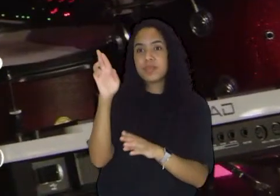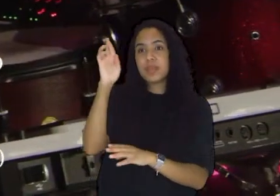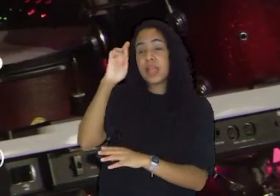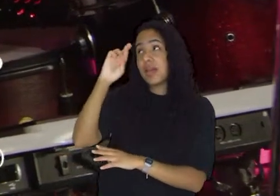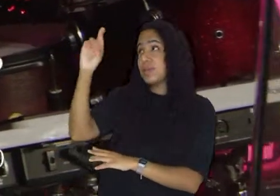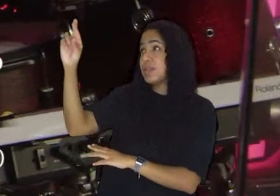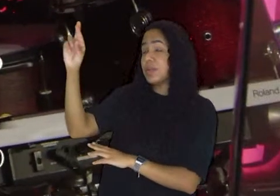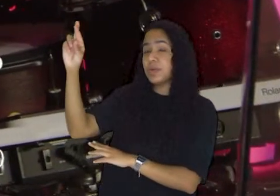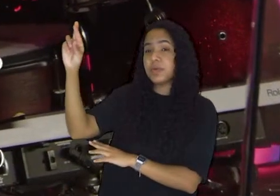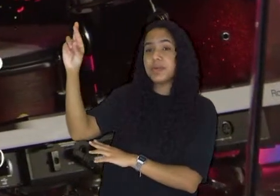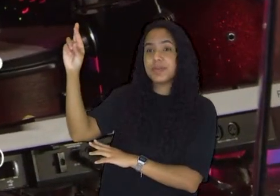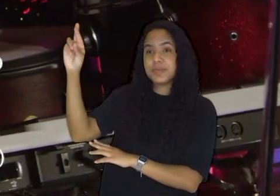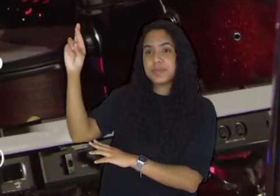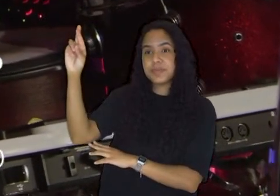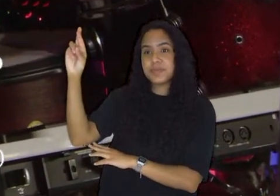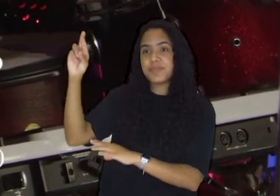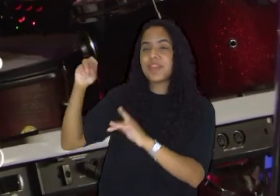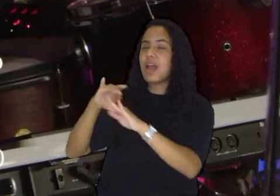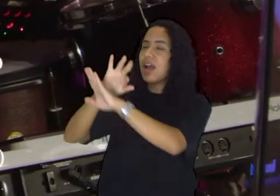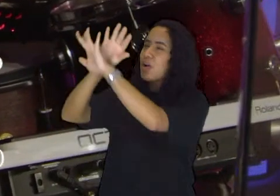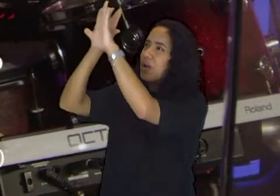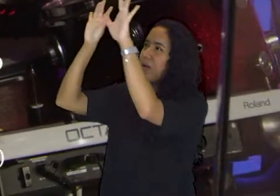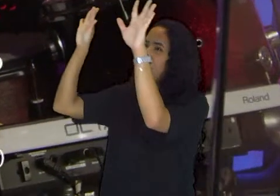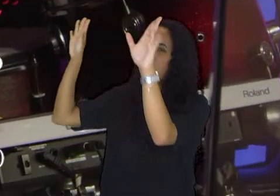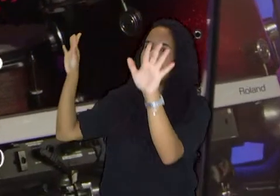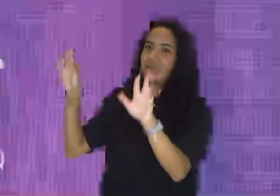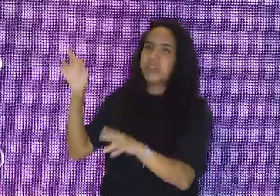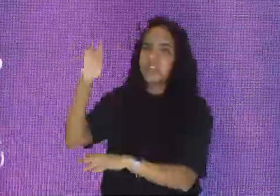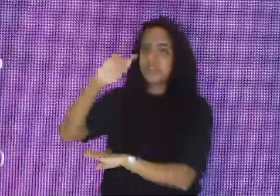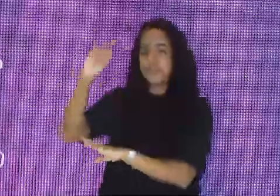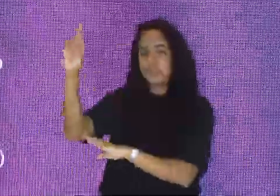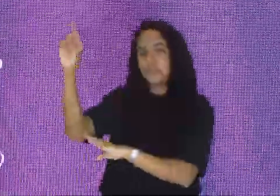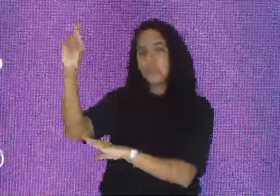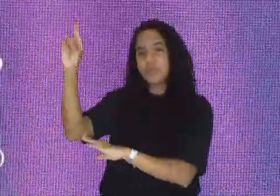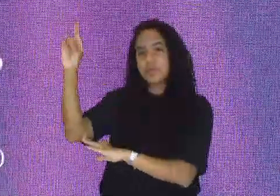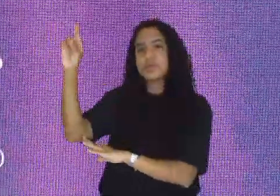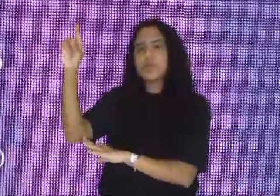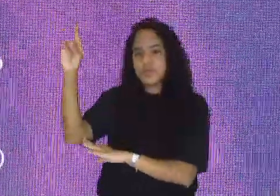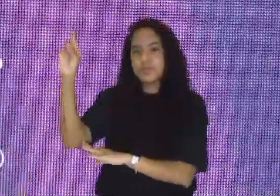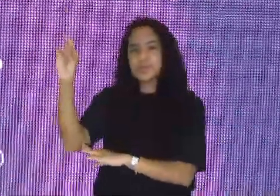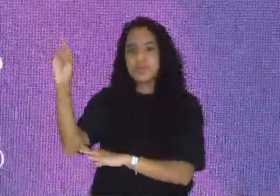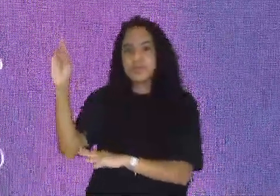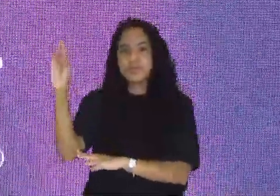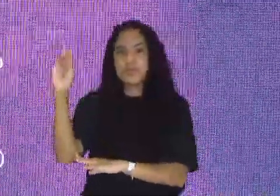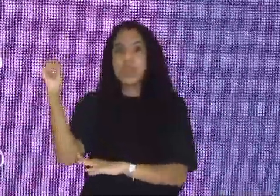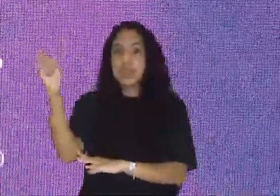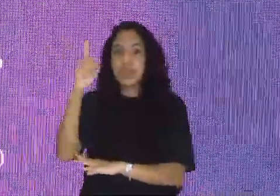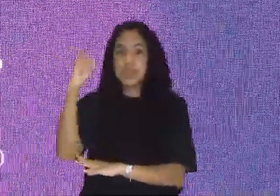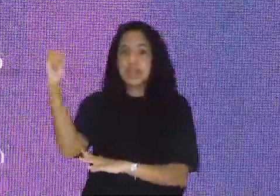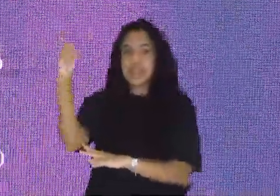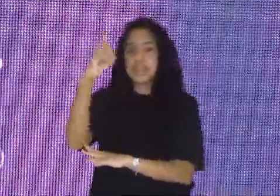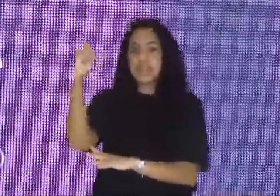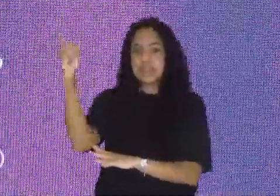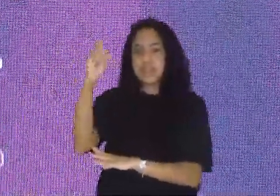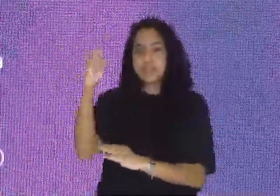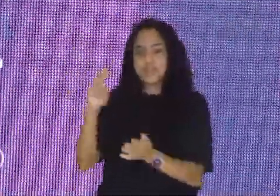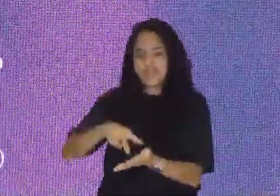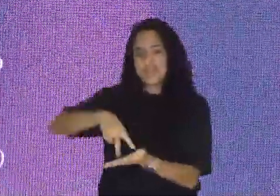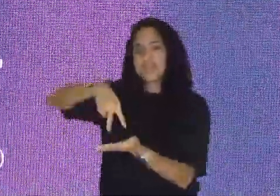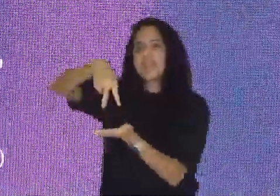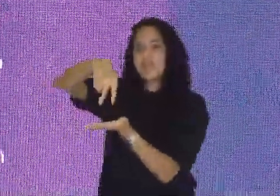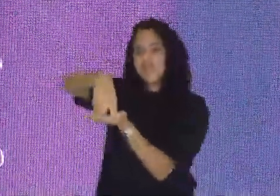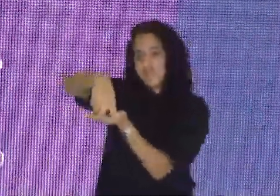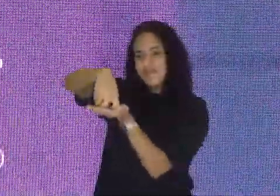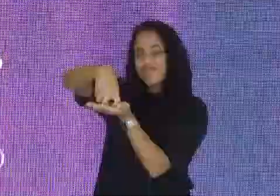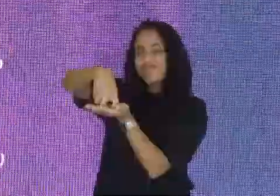do Senhor. Quando a vi, prostrei-me com o rosto em terra e ouvi a voz de alguém falando. Eu quero te